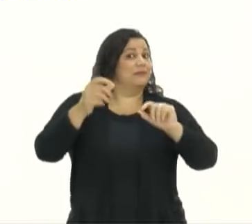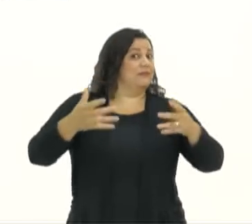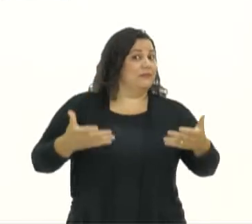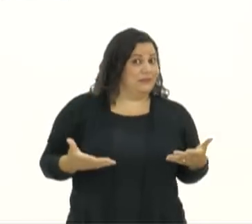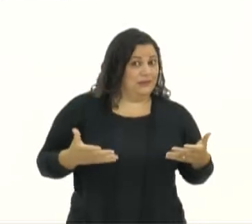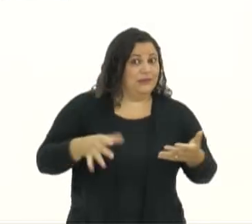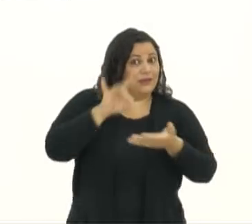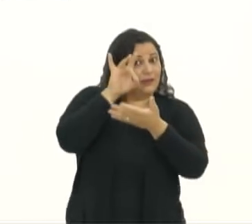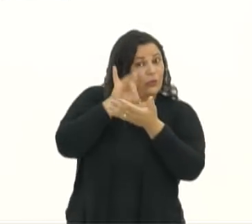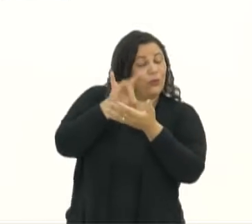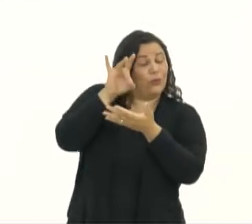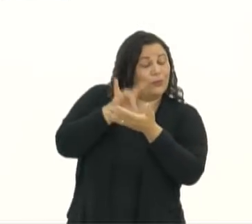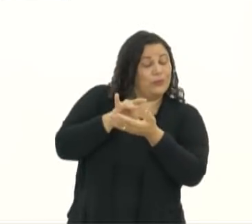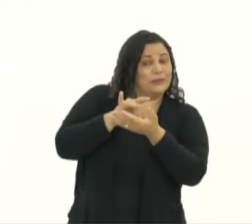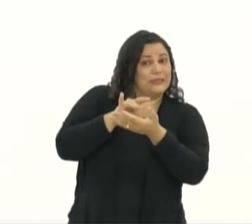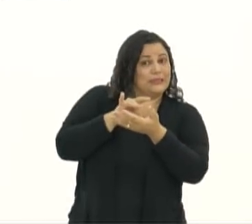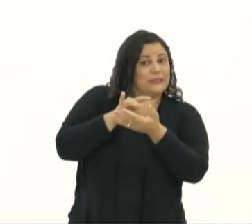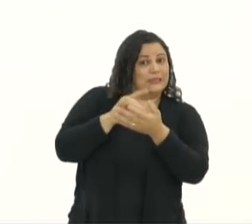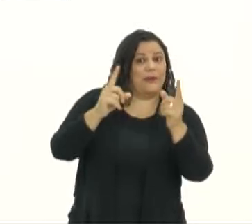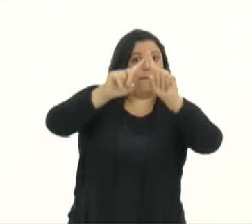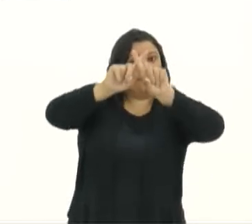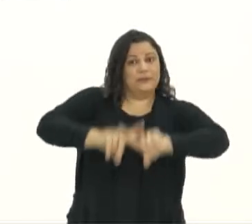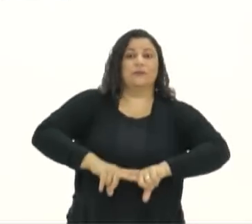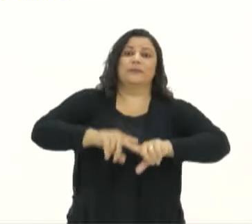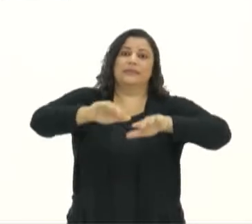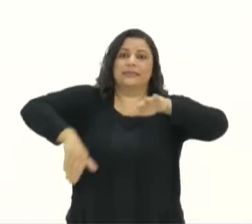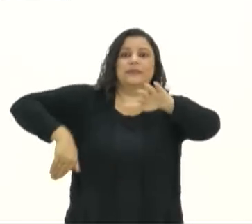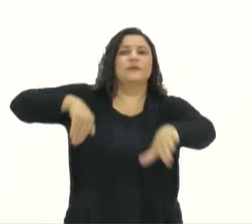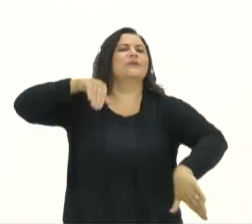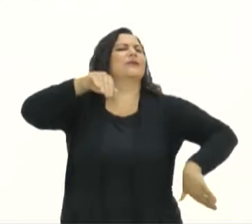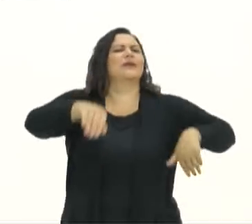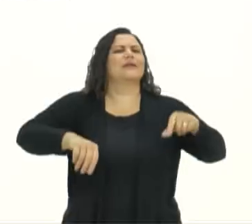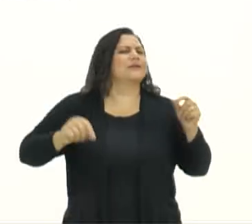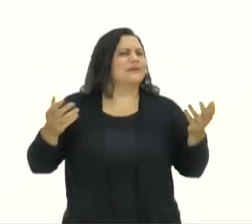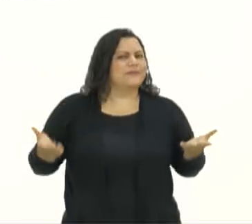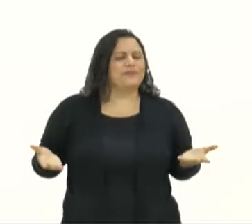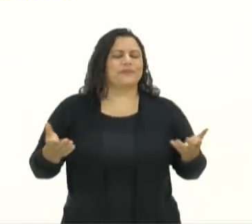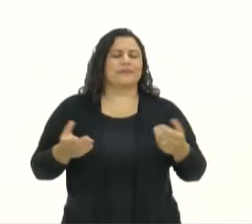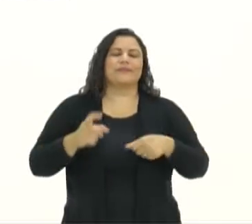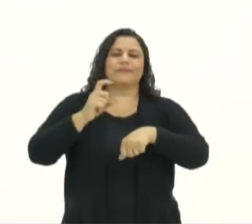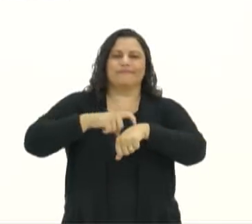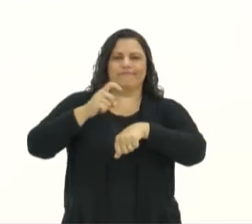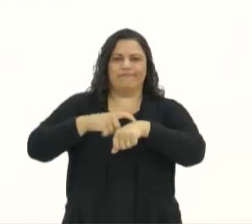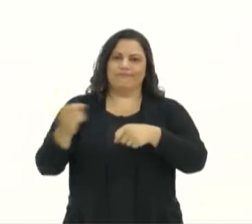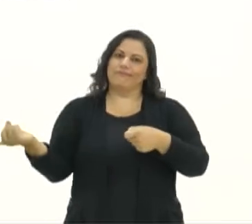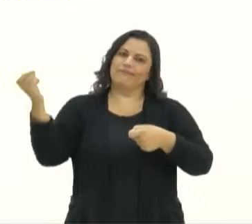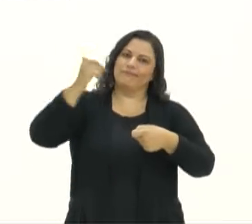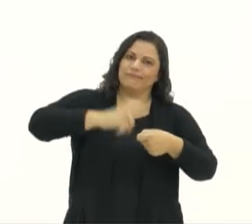estilos oficiais para as provas de natação? Daqui a uns minutos a gente volta.